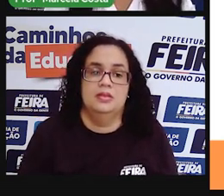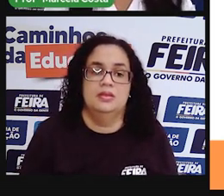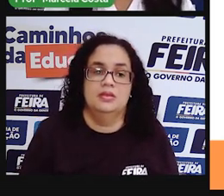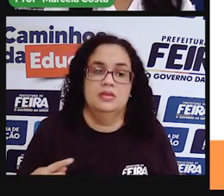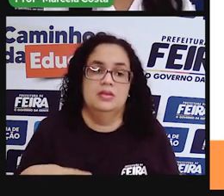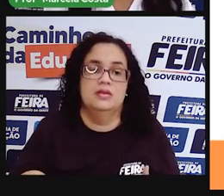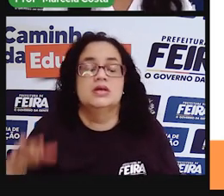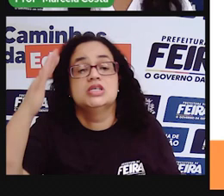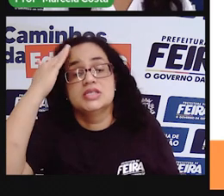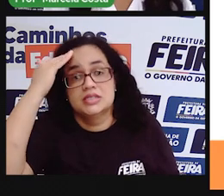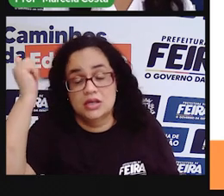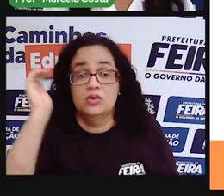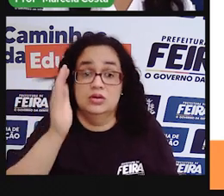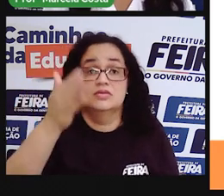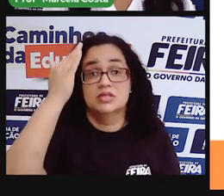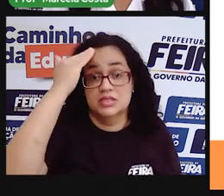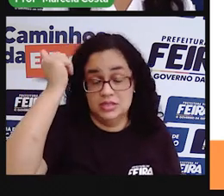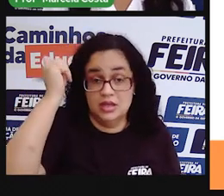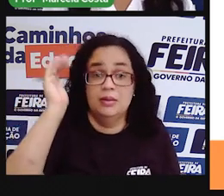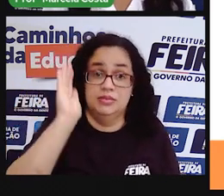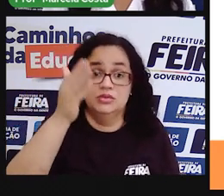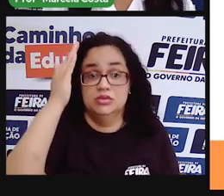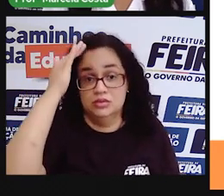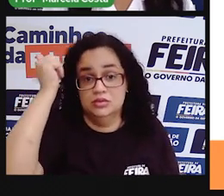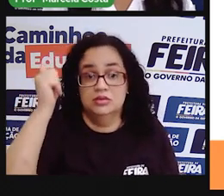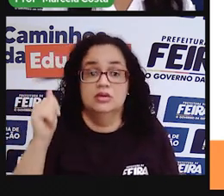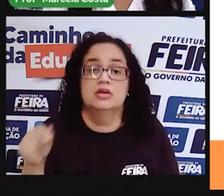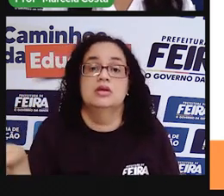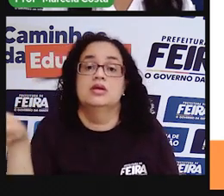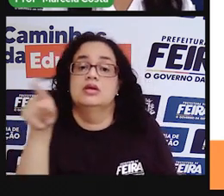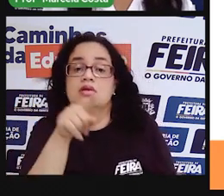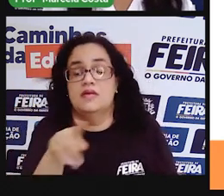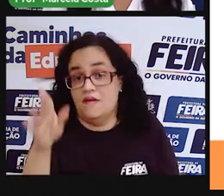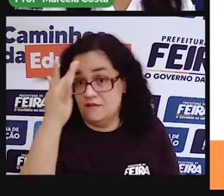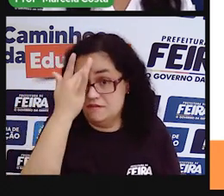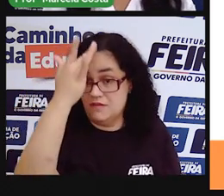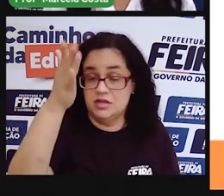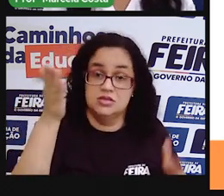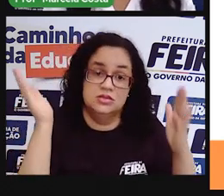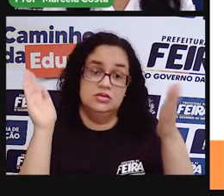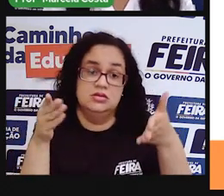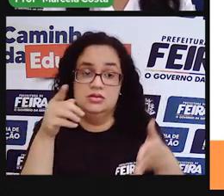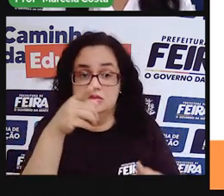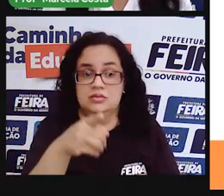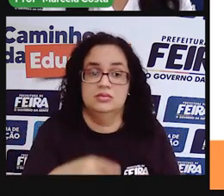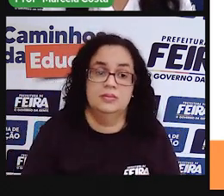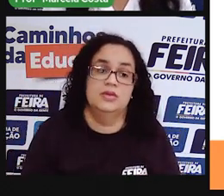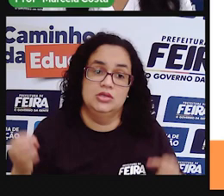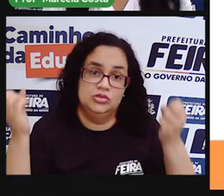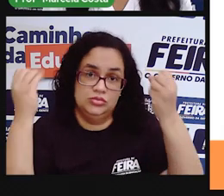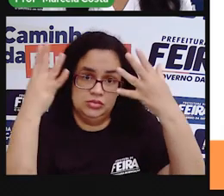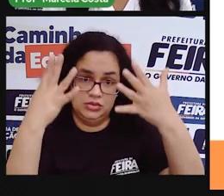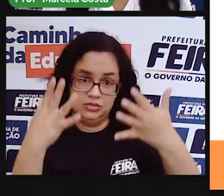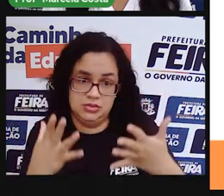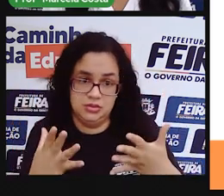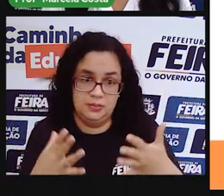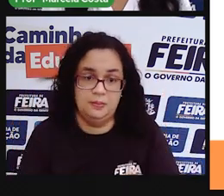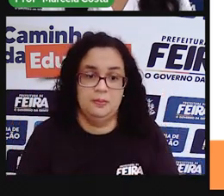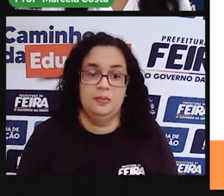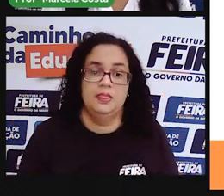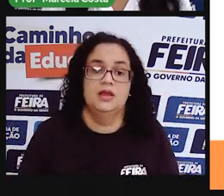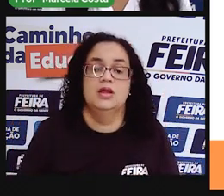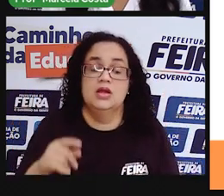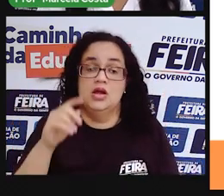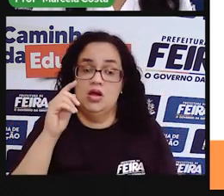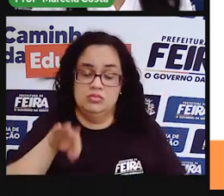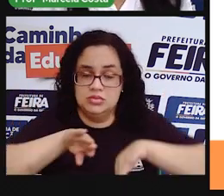Agora que você já sabe, vai ficar ainda mais fácil se comunicar. Olha esse